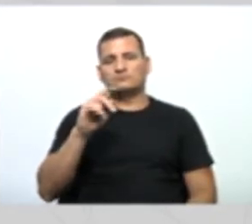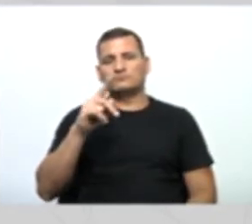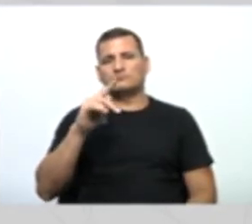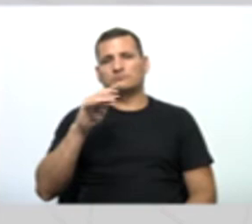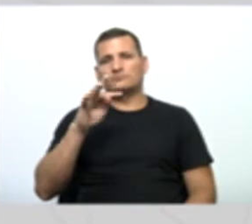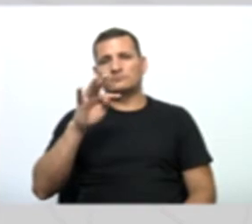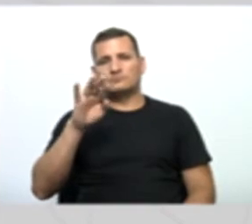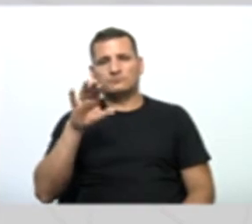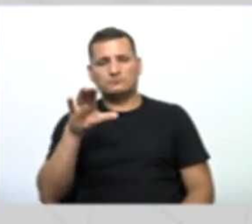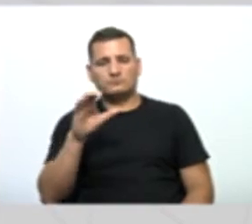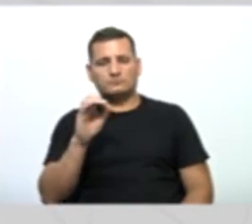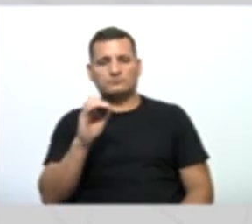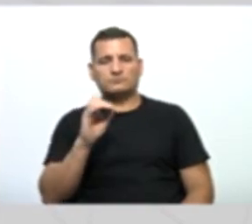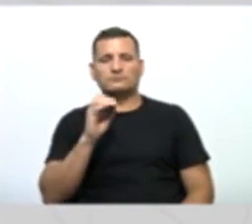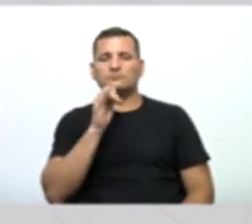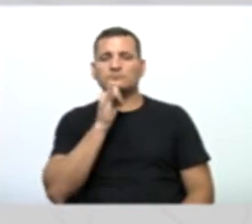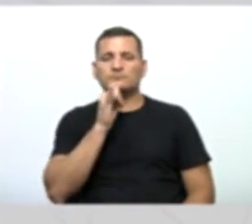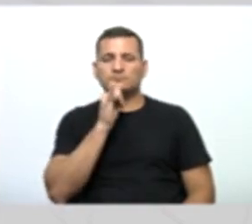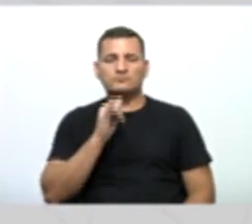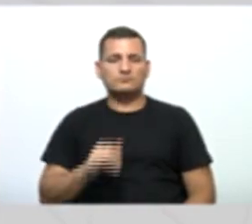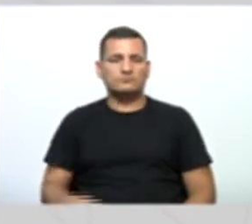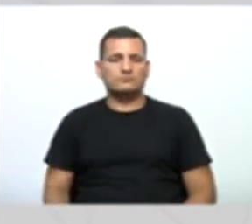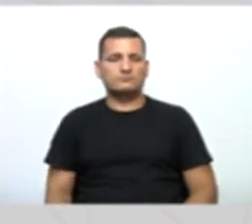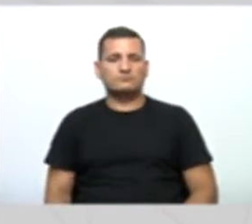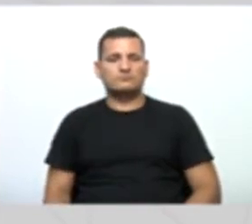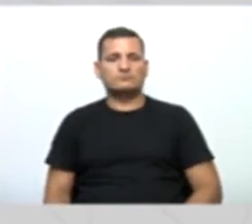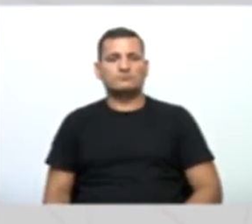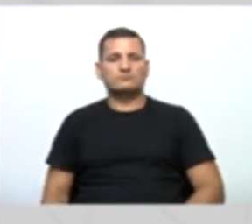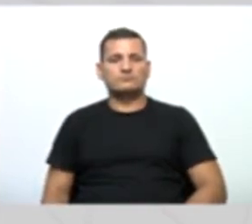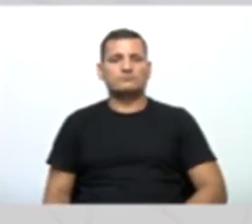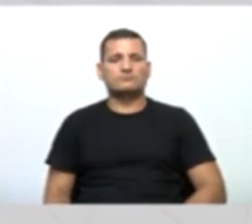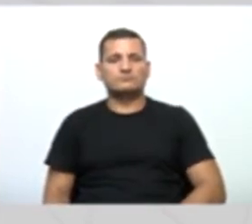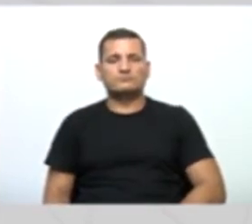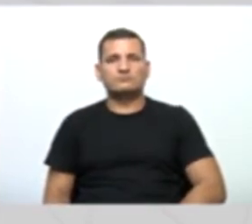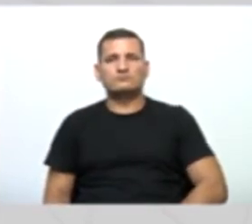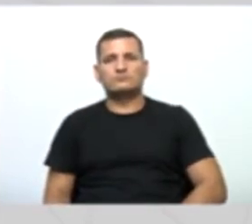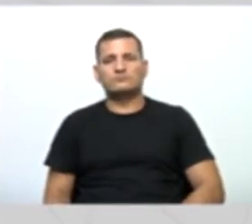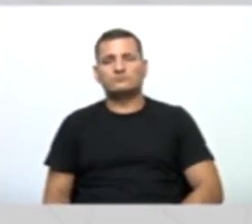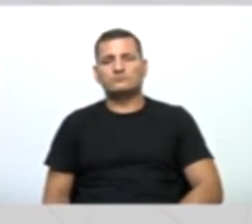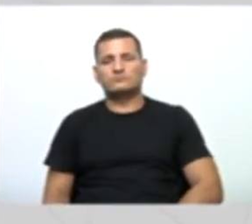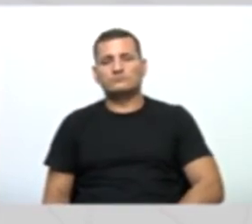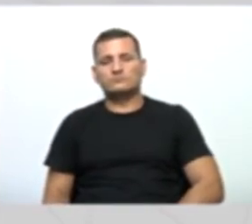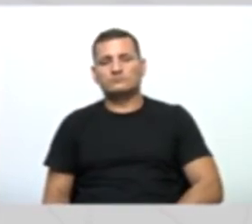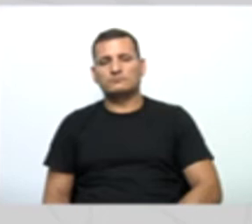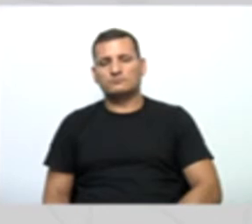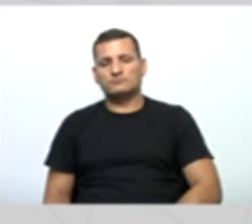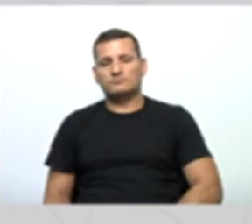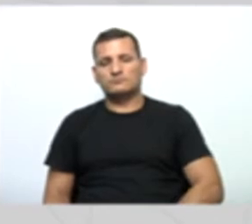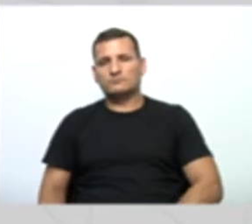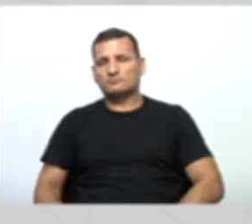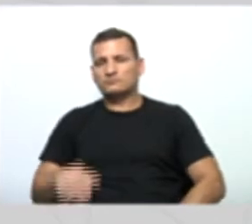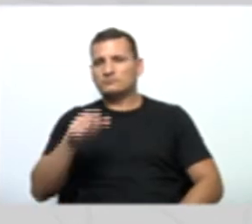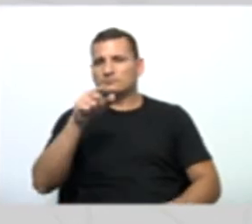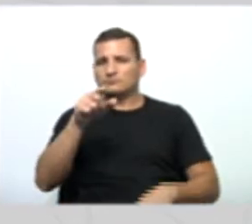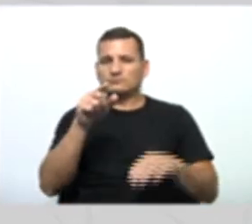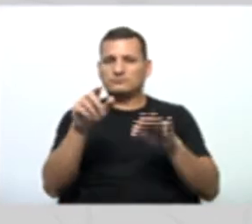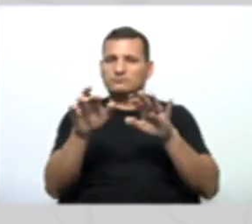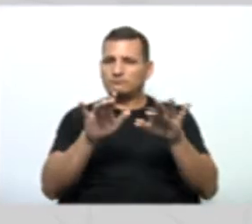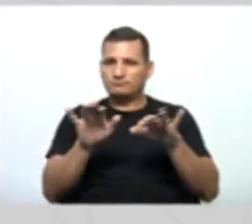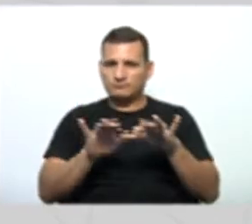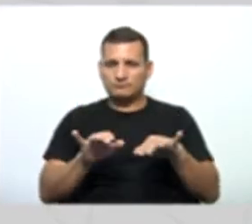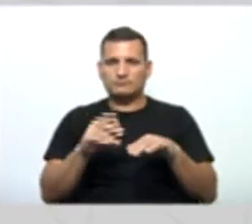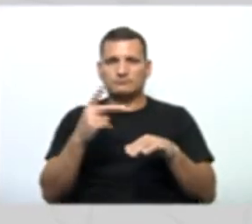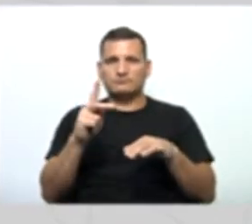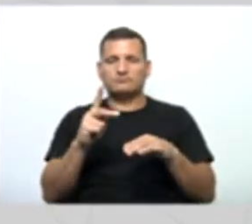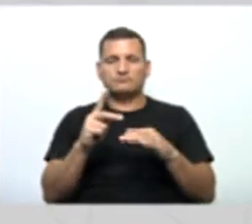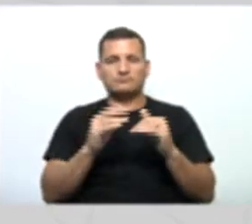aqui um exemplo de um protótipo. Veja bem aqui, ó. Você, né, que está desenvolvendo, está iniciando sua carreira